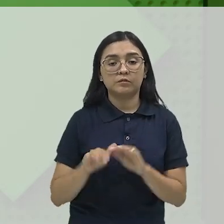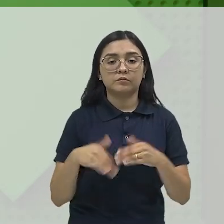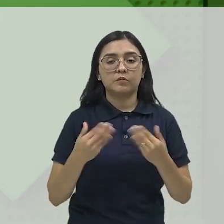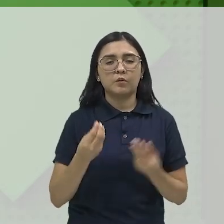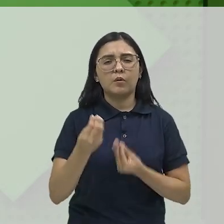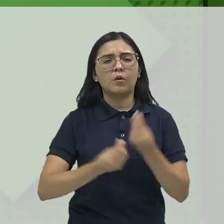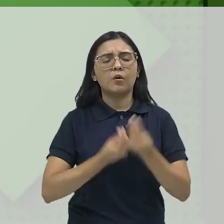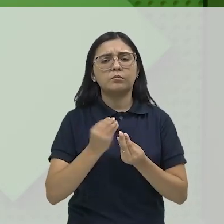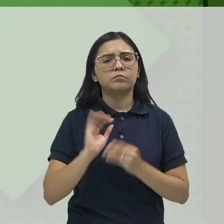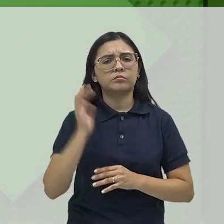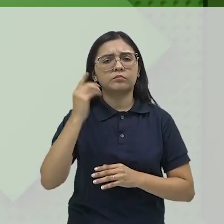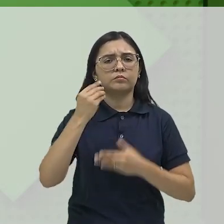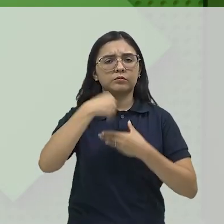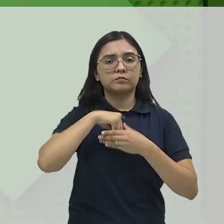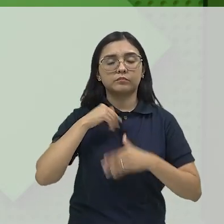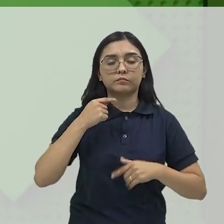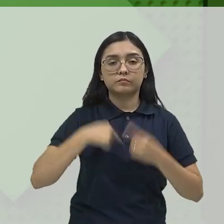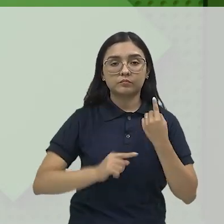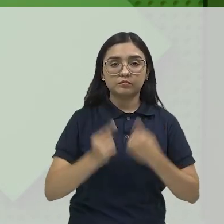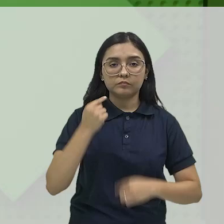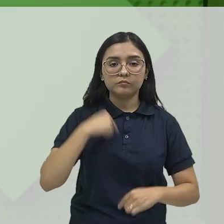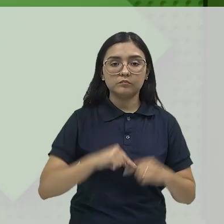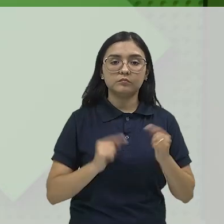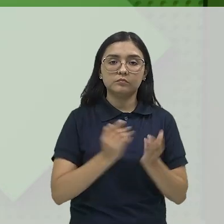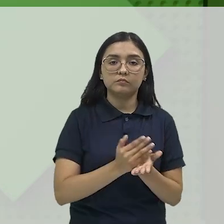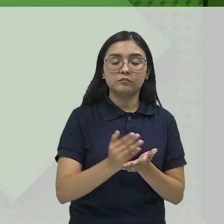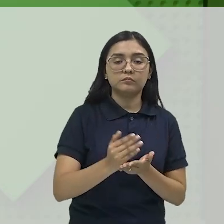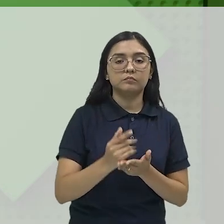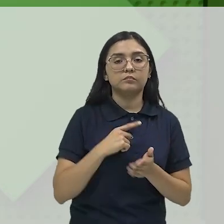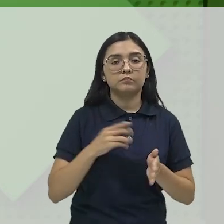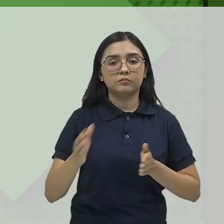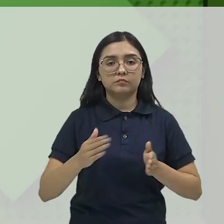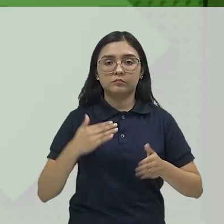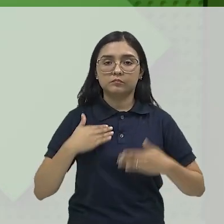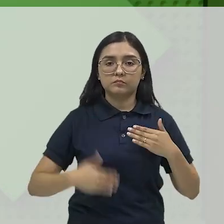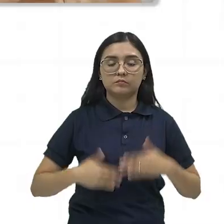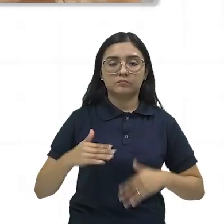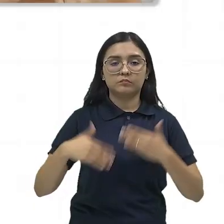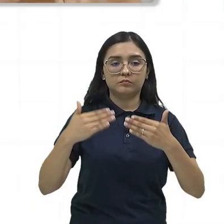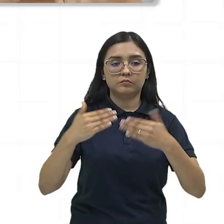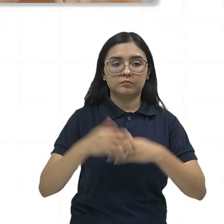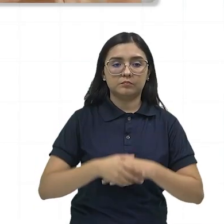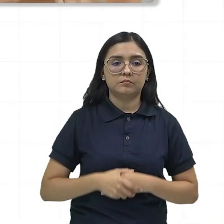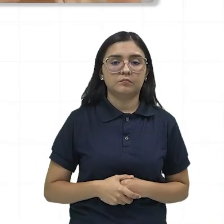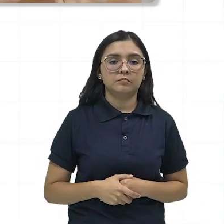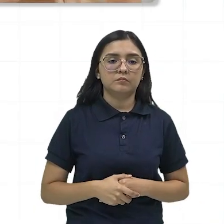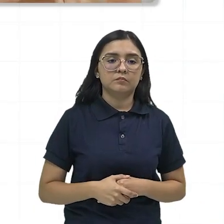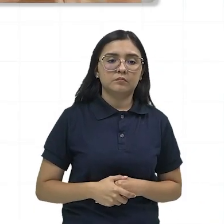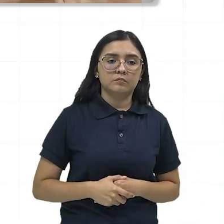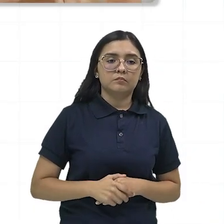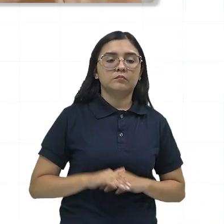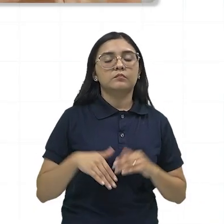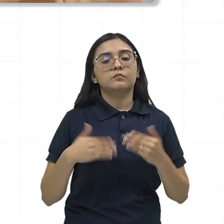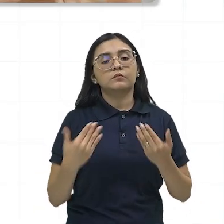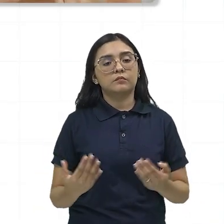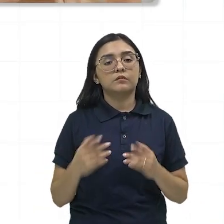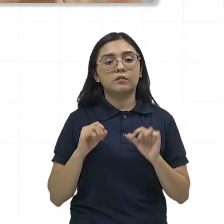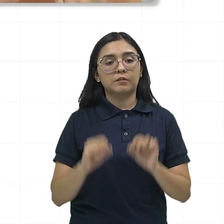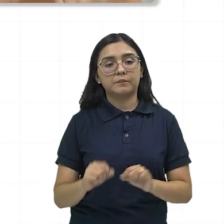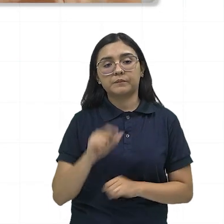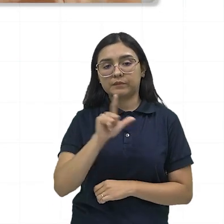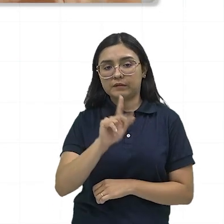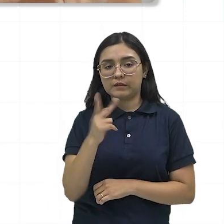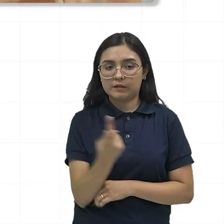como que eles agem no nosso organismo para dar início então à puberdade? Vamos observar. No caso aí,